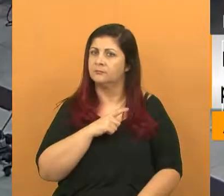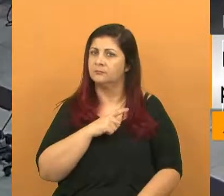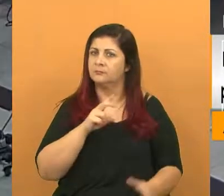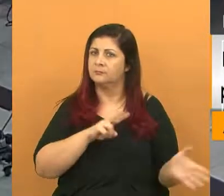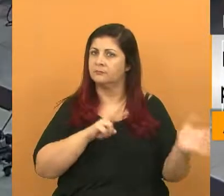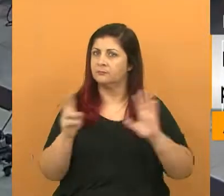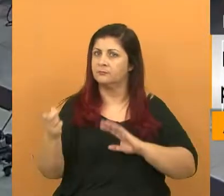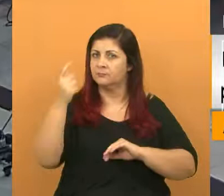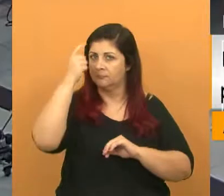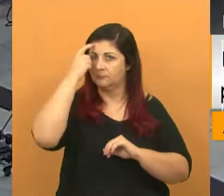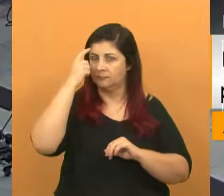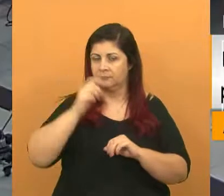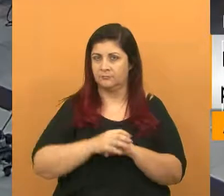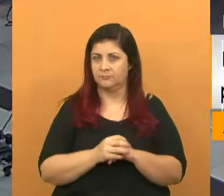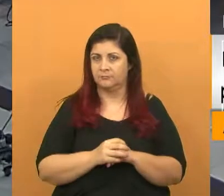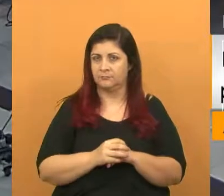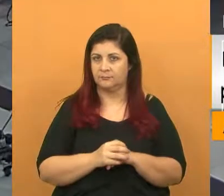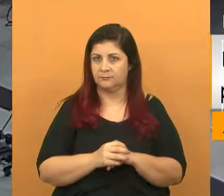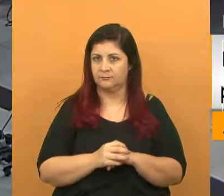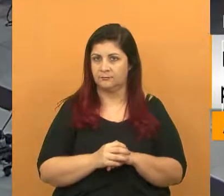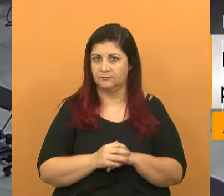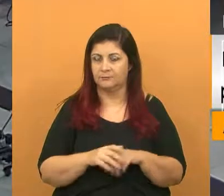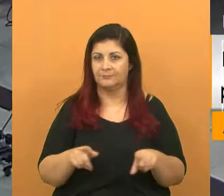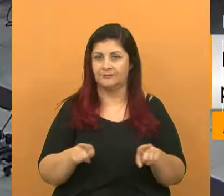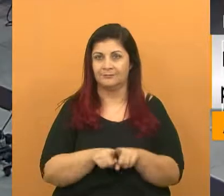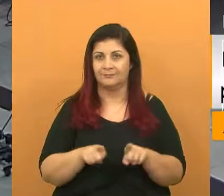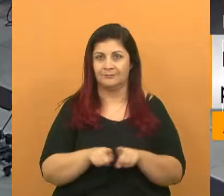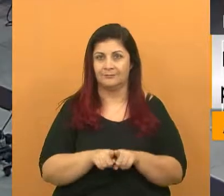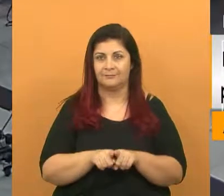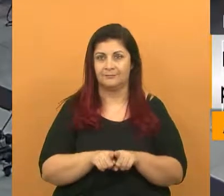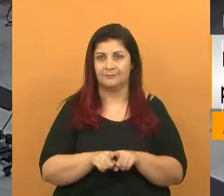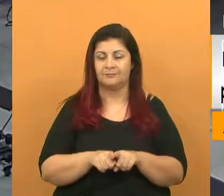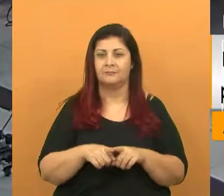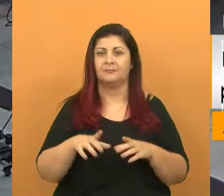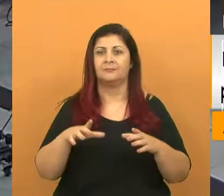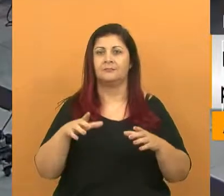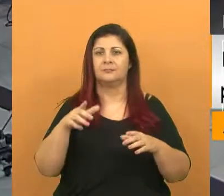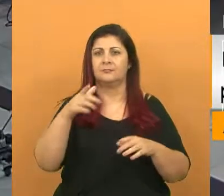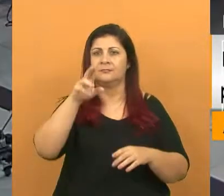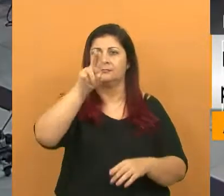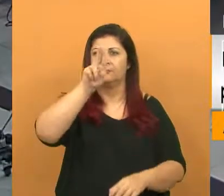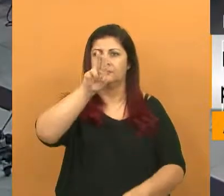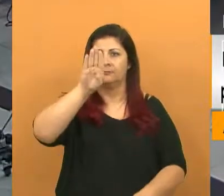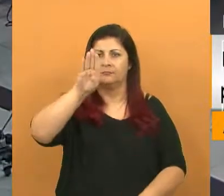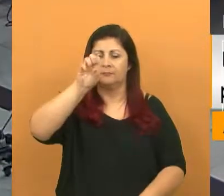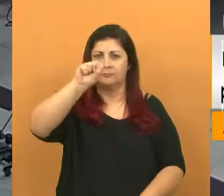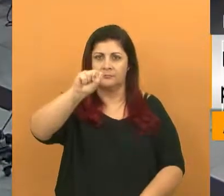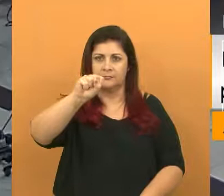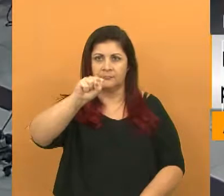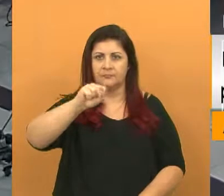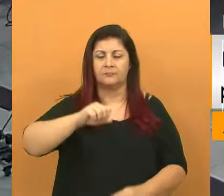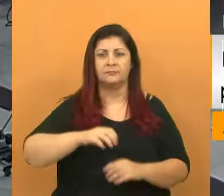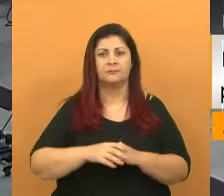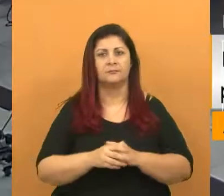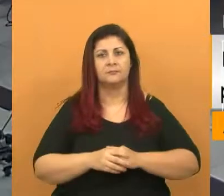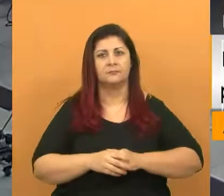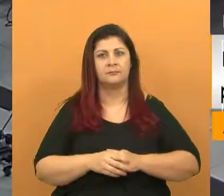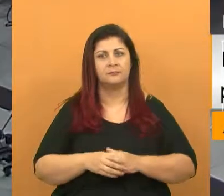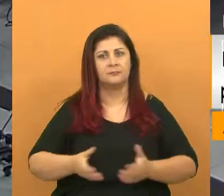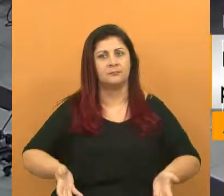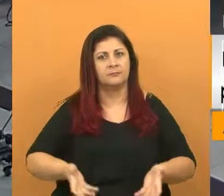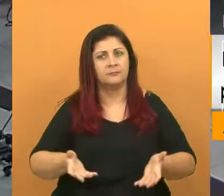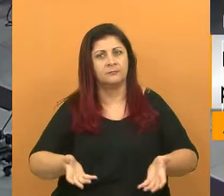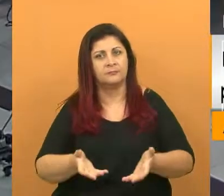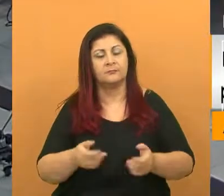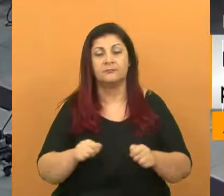essa semana de reflexão também seja por várias ações das UBSs, do sistema de saúde, a fim de propiciar que o